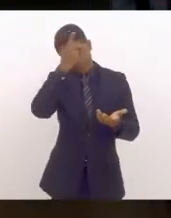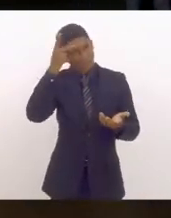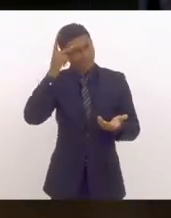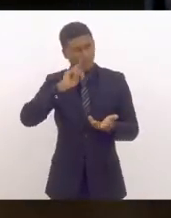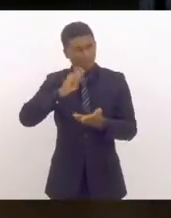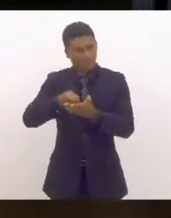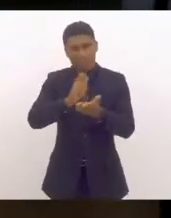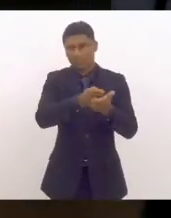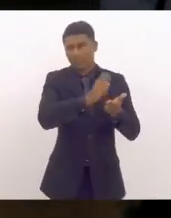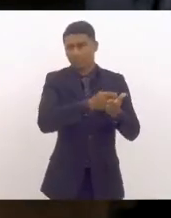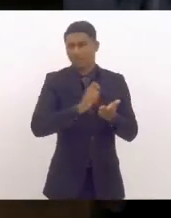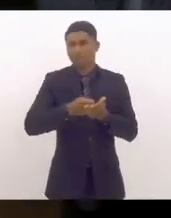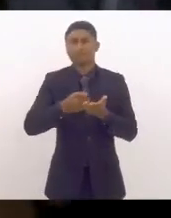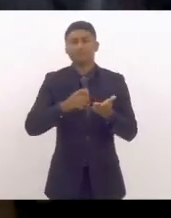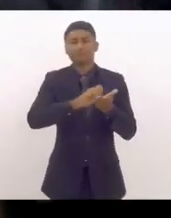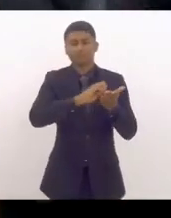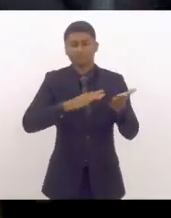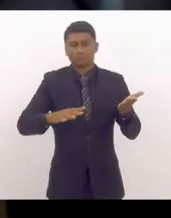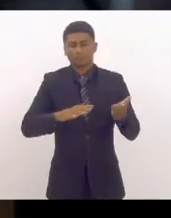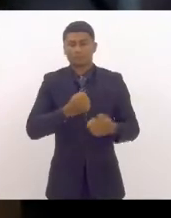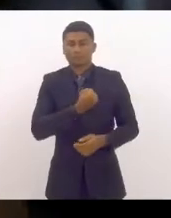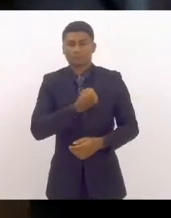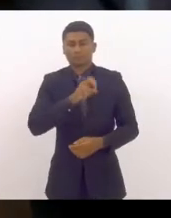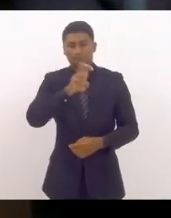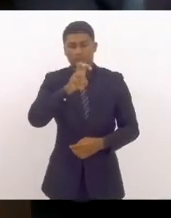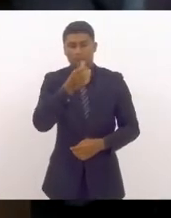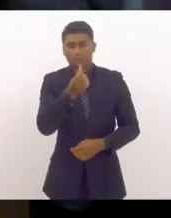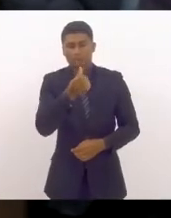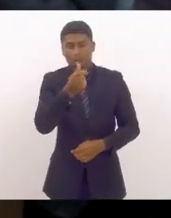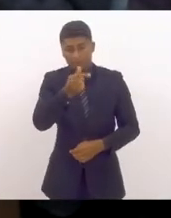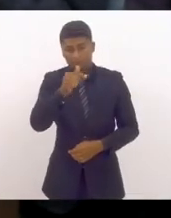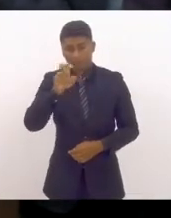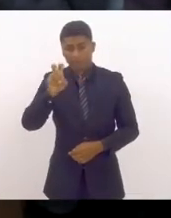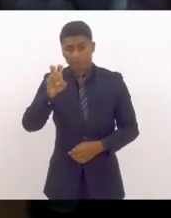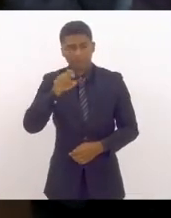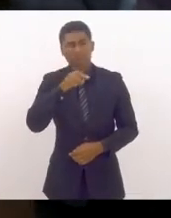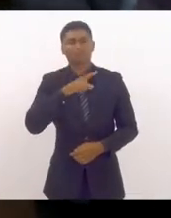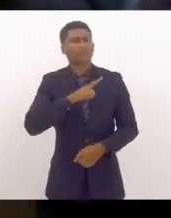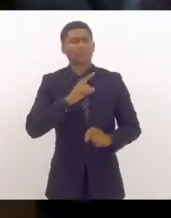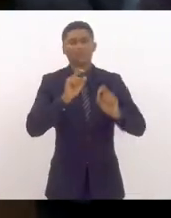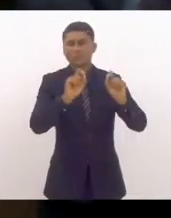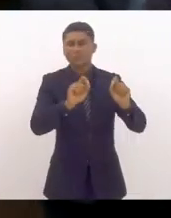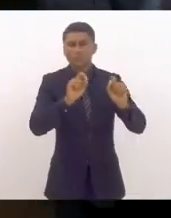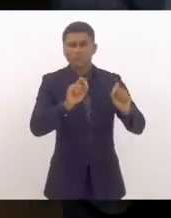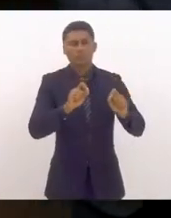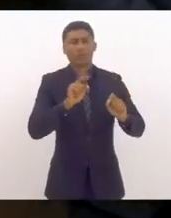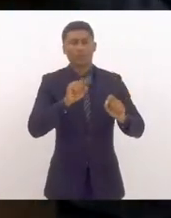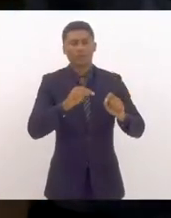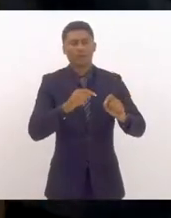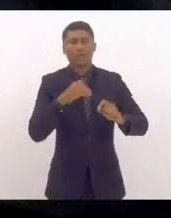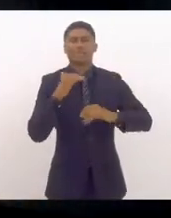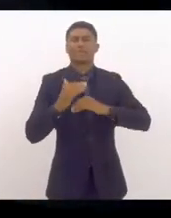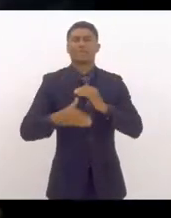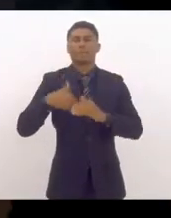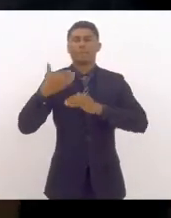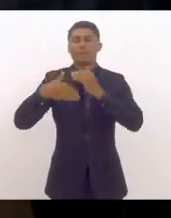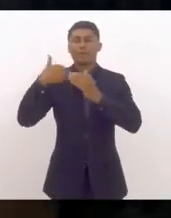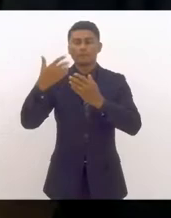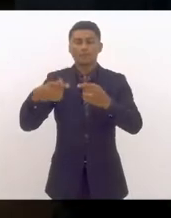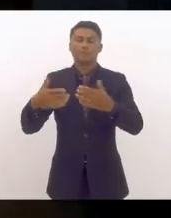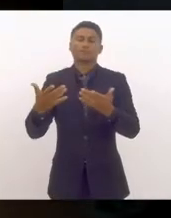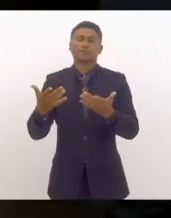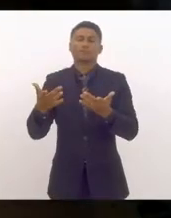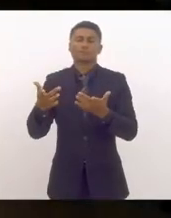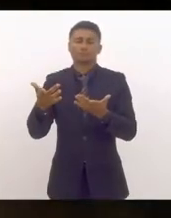no projeto atividade 5675, tem lá que seria desenvolvimento e implantação de projetos